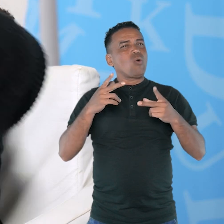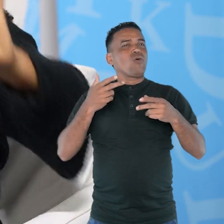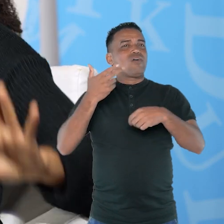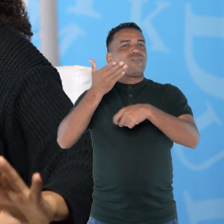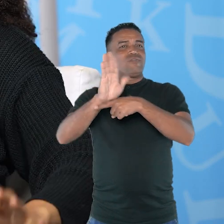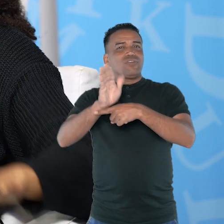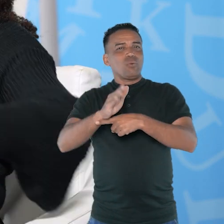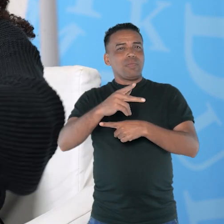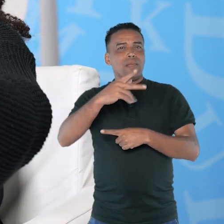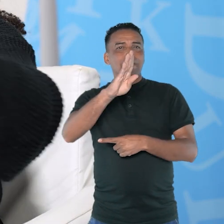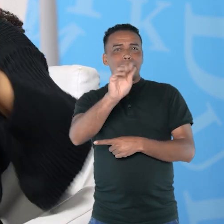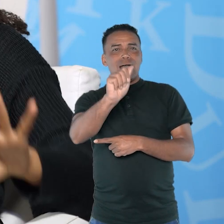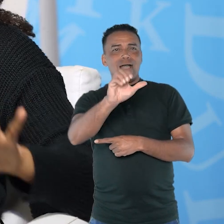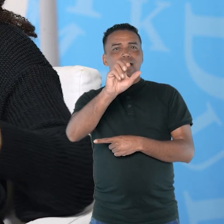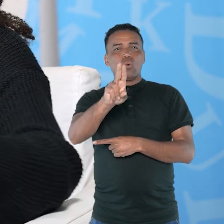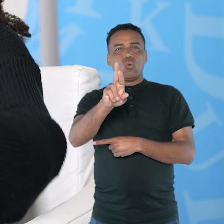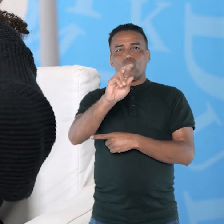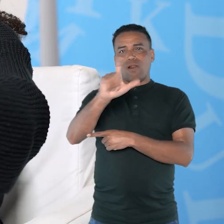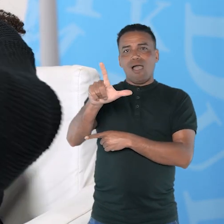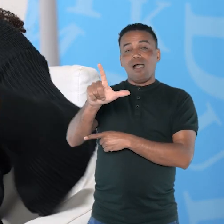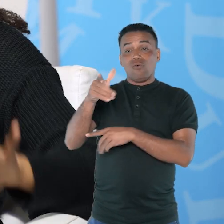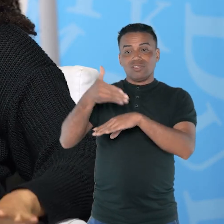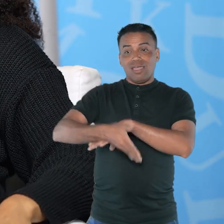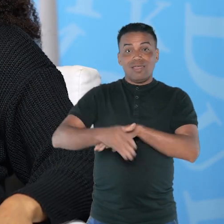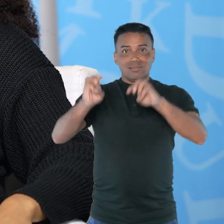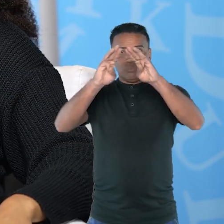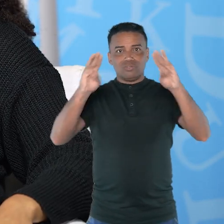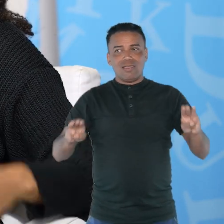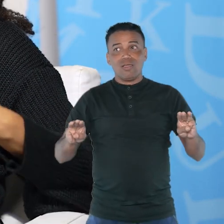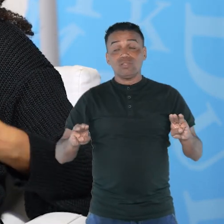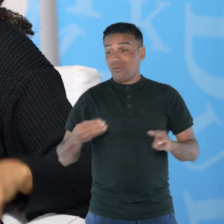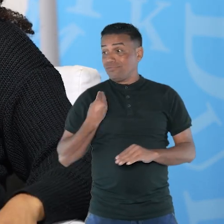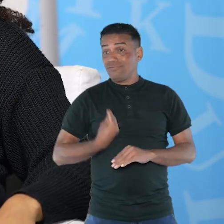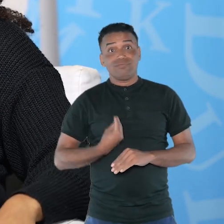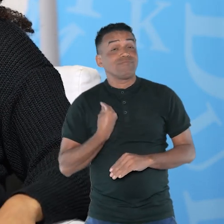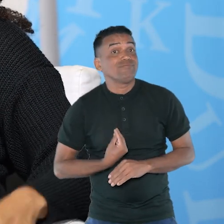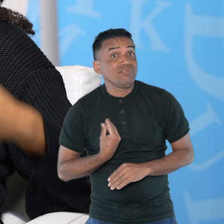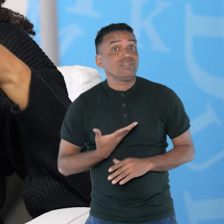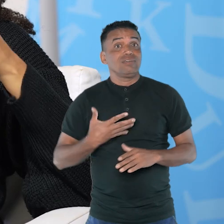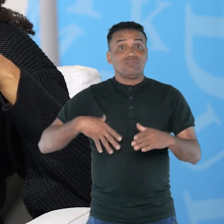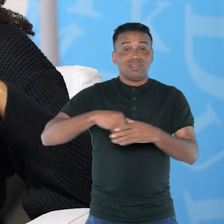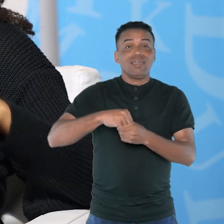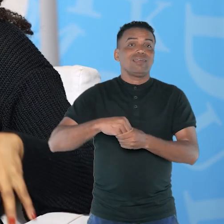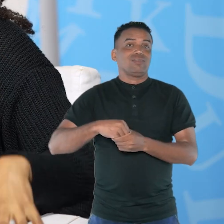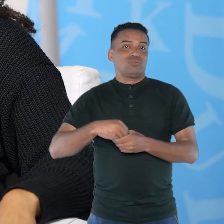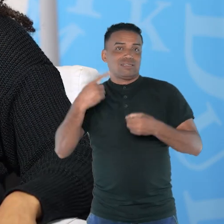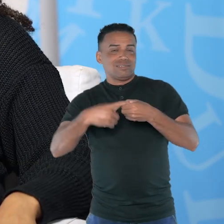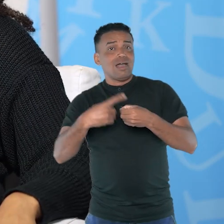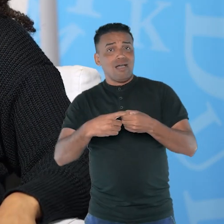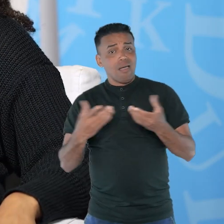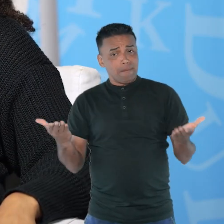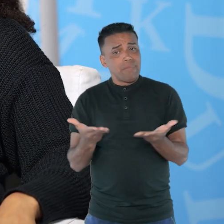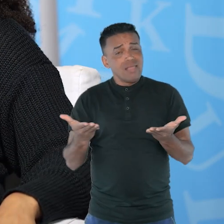entra no museu assim. O papel do museu ele é muito vívido na vida da história de uma cidade, né? Ele é do presente também.